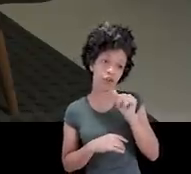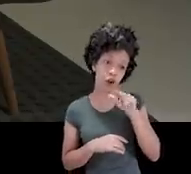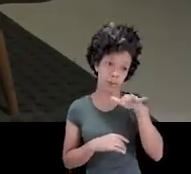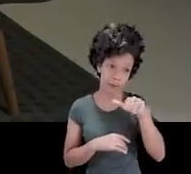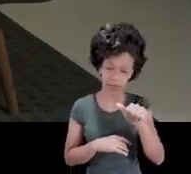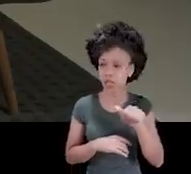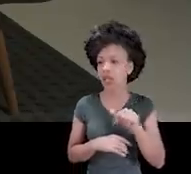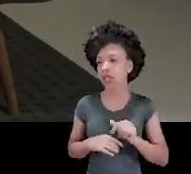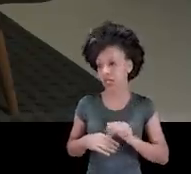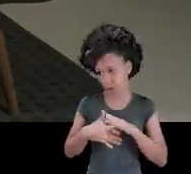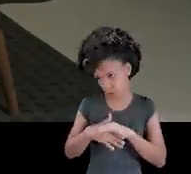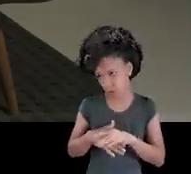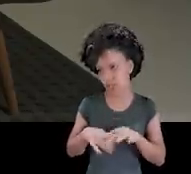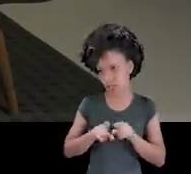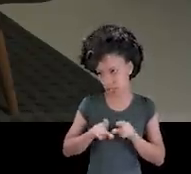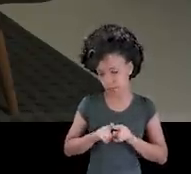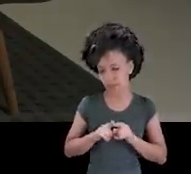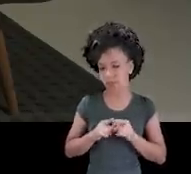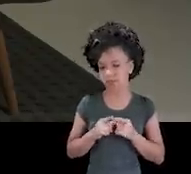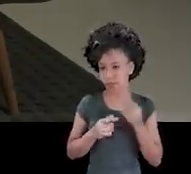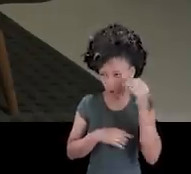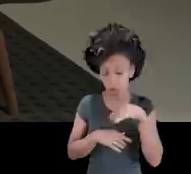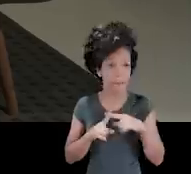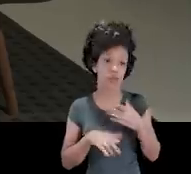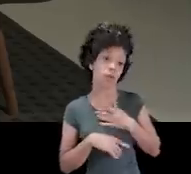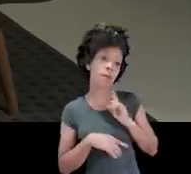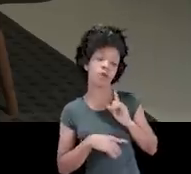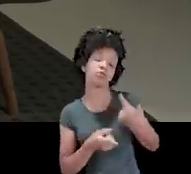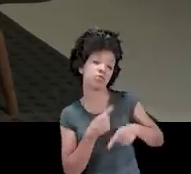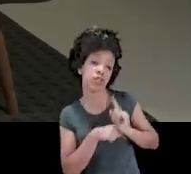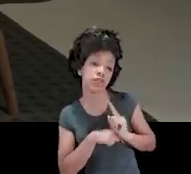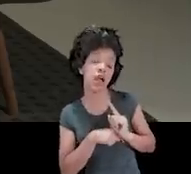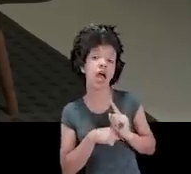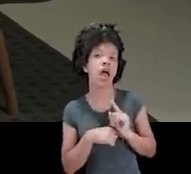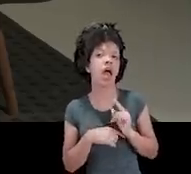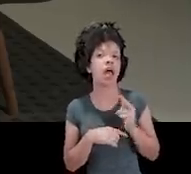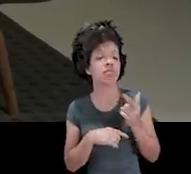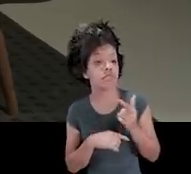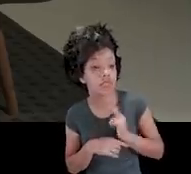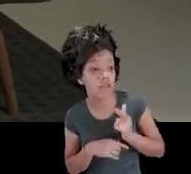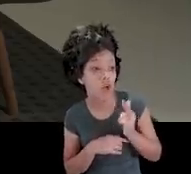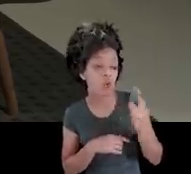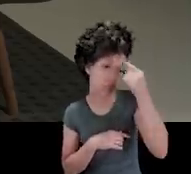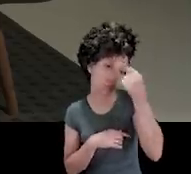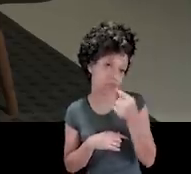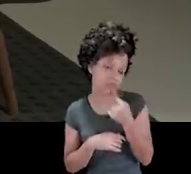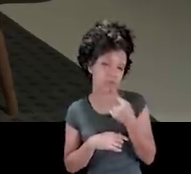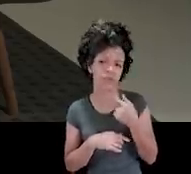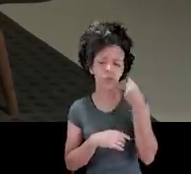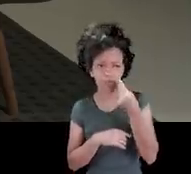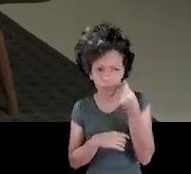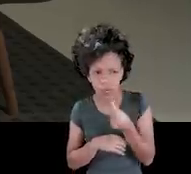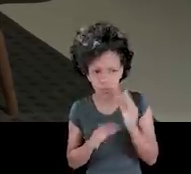também. Exatamente. Ah. Mas só que no meu caso não desenvolveu. Uhum. É, eu tenho outras características. Eu vivi uma experiência uma vez